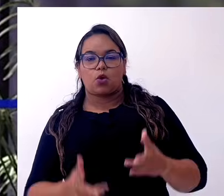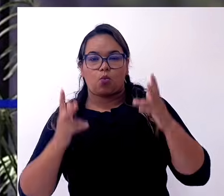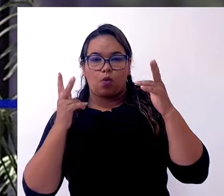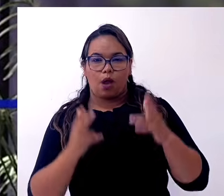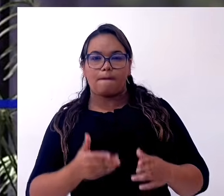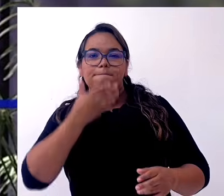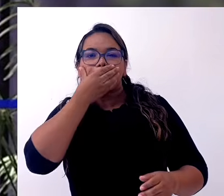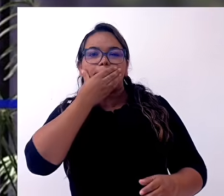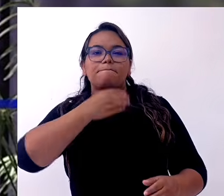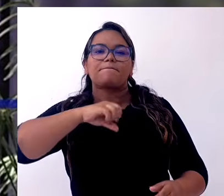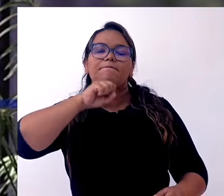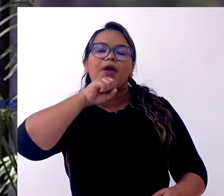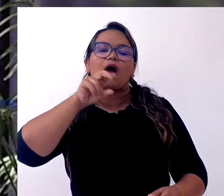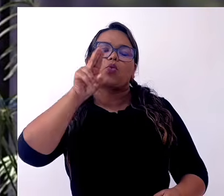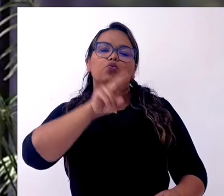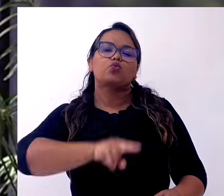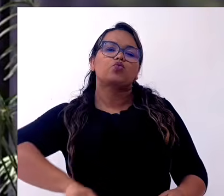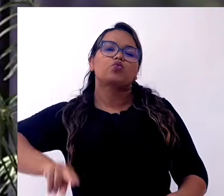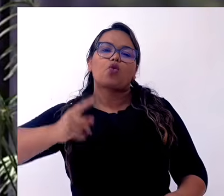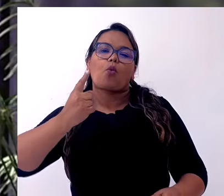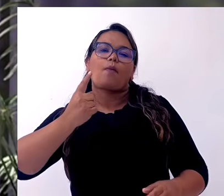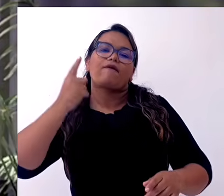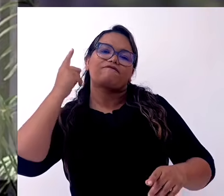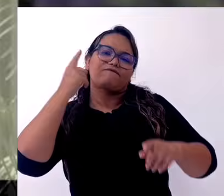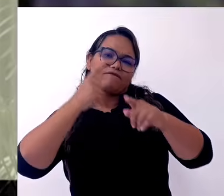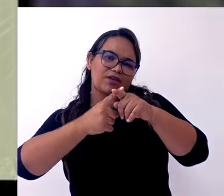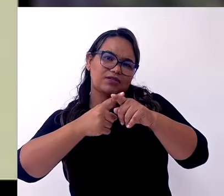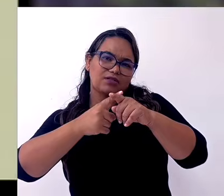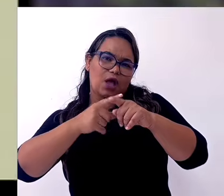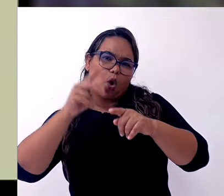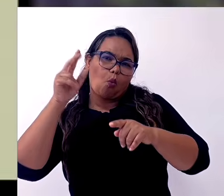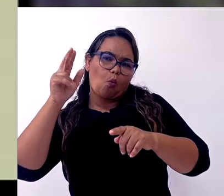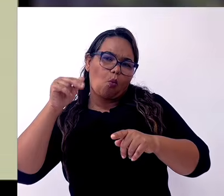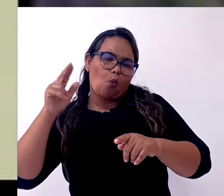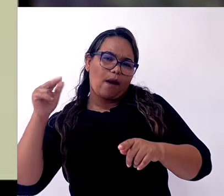mundo e que isso foi decidido nas Nações Unidas após uma reunião.